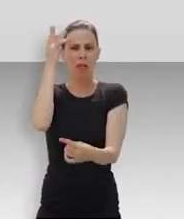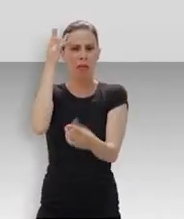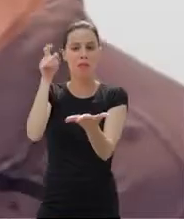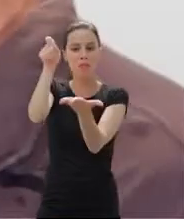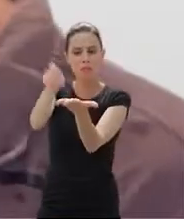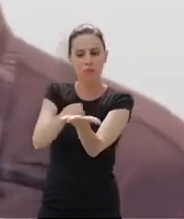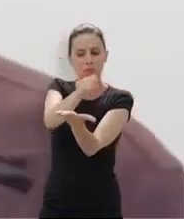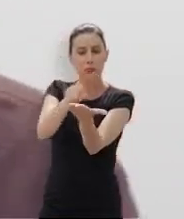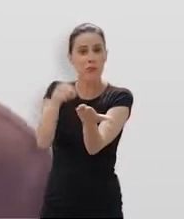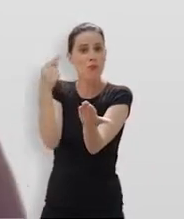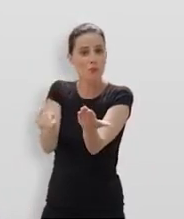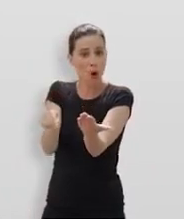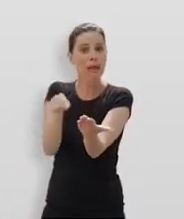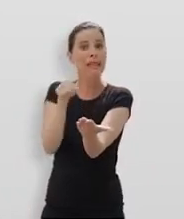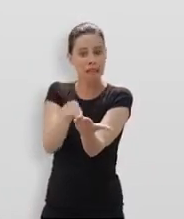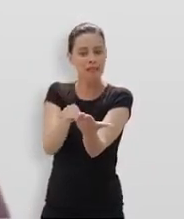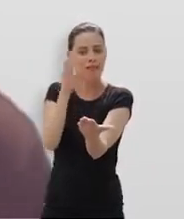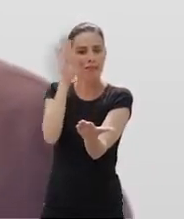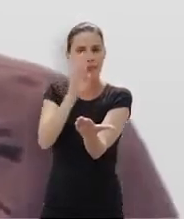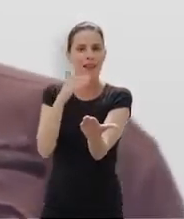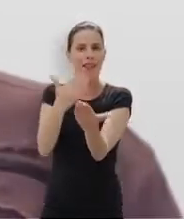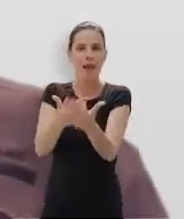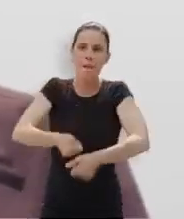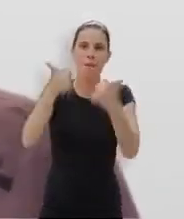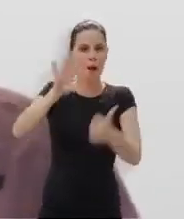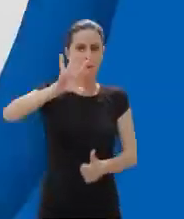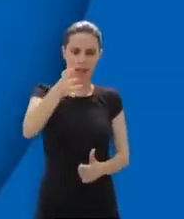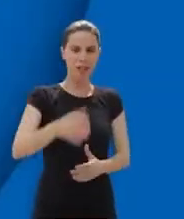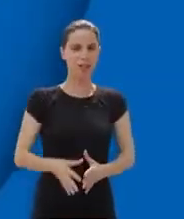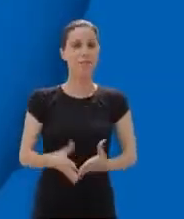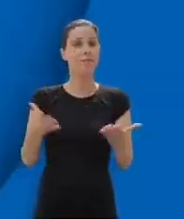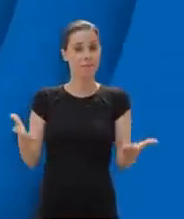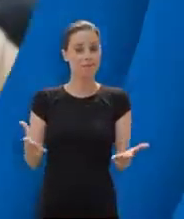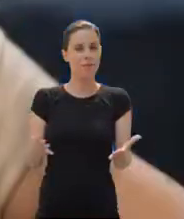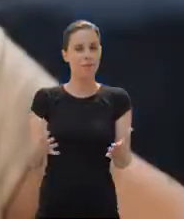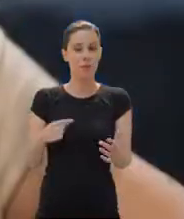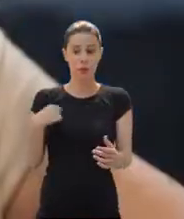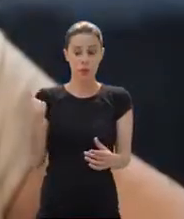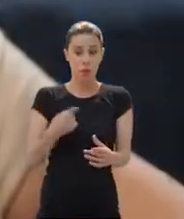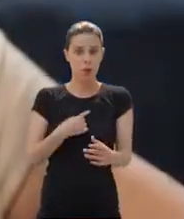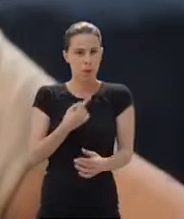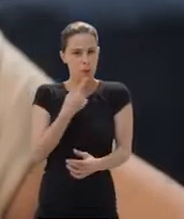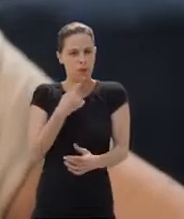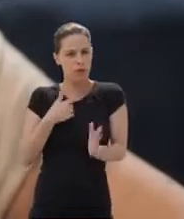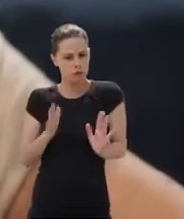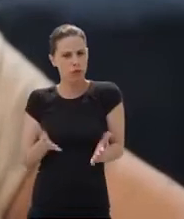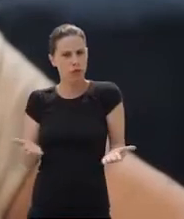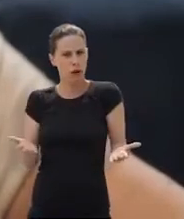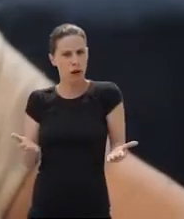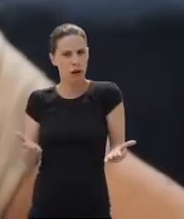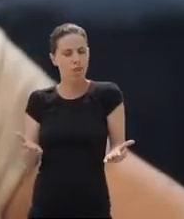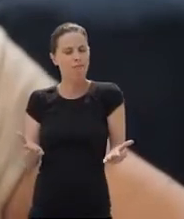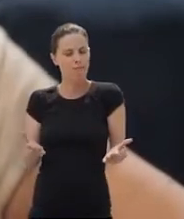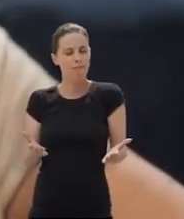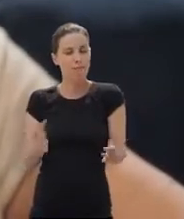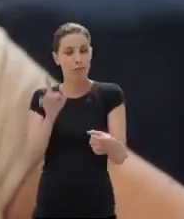depois é só fazer uma cruz no guardar em frente assim já está a construir um país melhor como todos nós Já percebemos